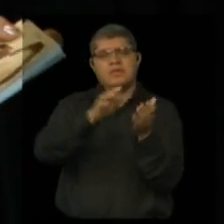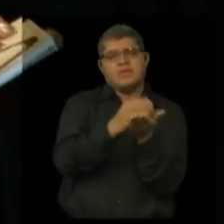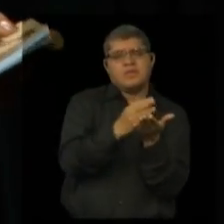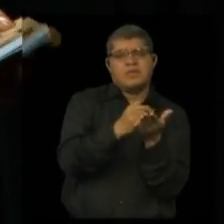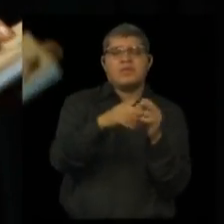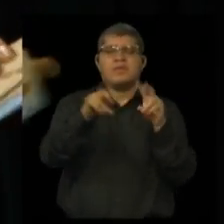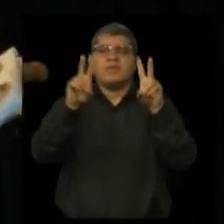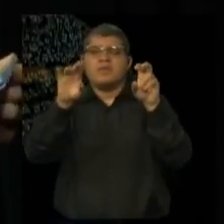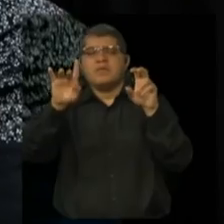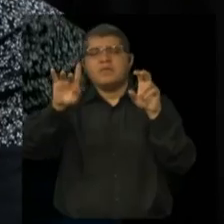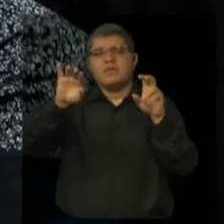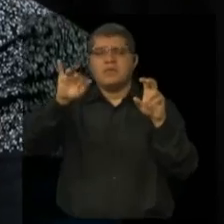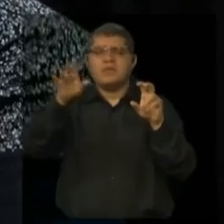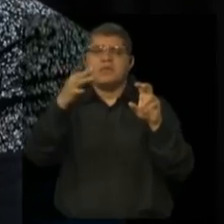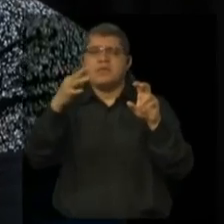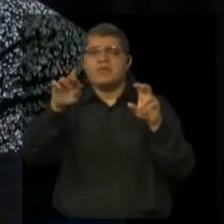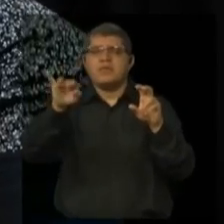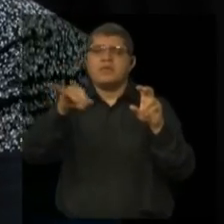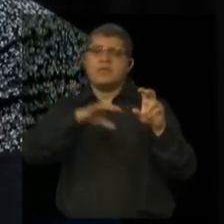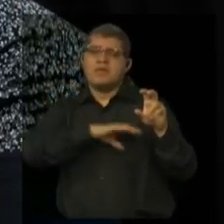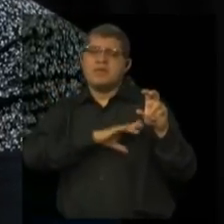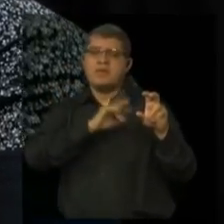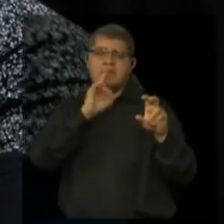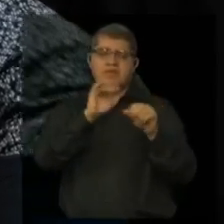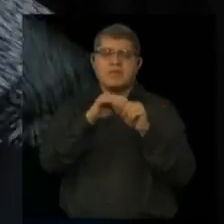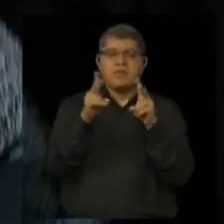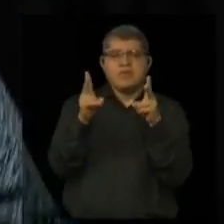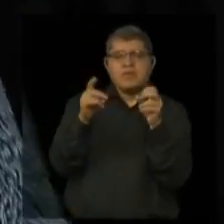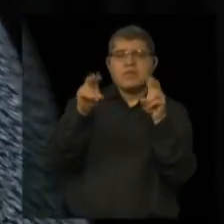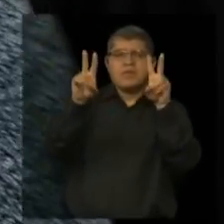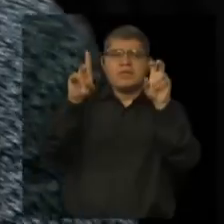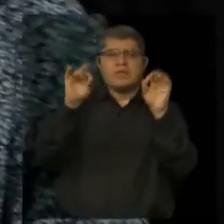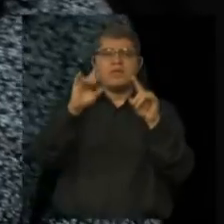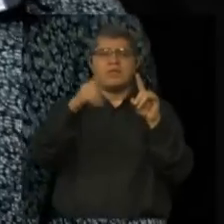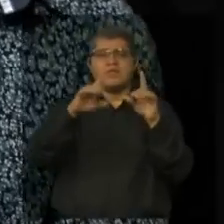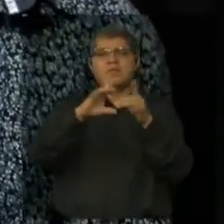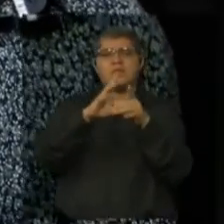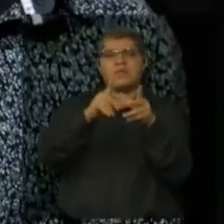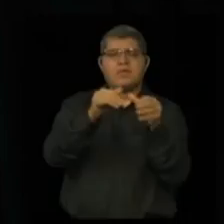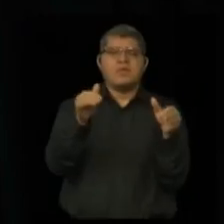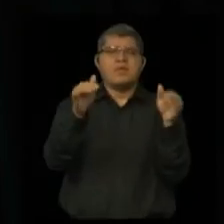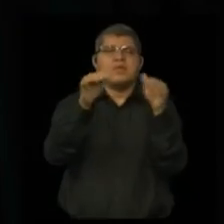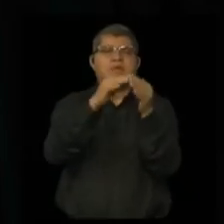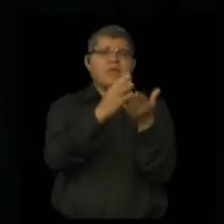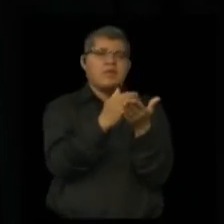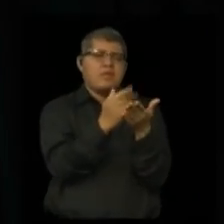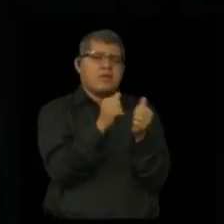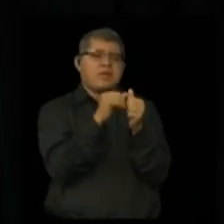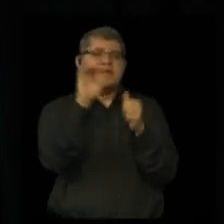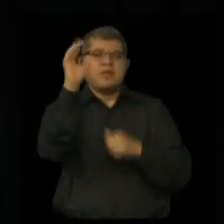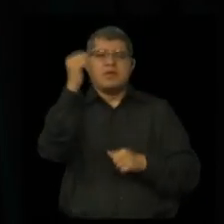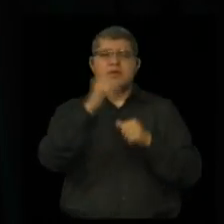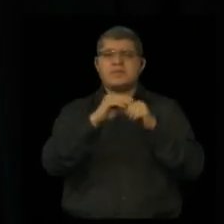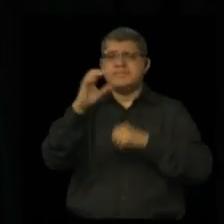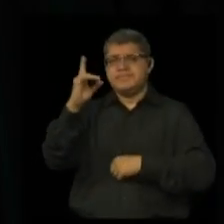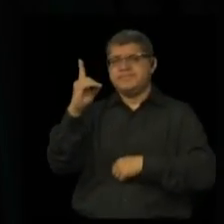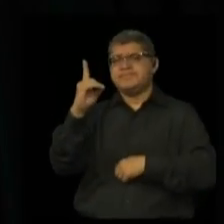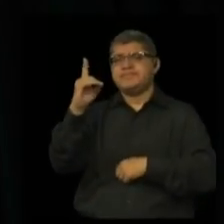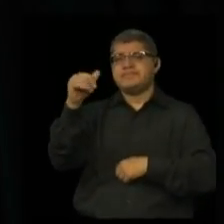que é do título, que é Balada para um Triste Amor, né? Mas eu percebi que esse tema ele permeia todo esse livro. Esse livro é o que acompanha o CD, né?